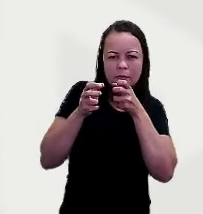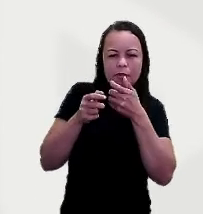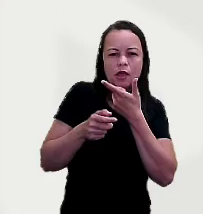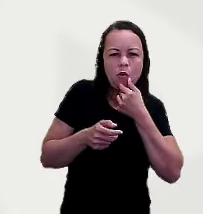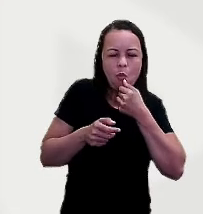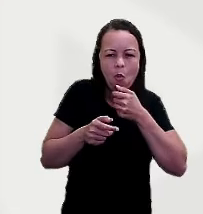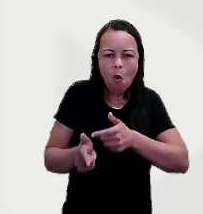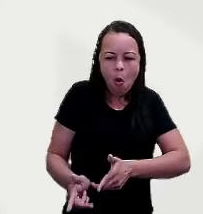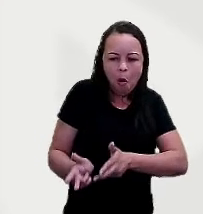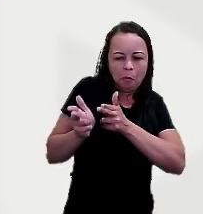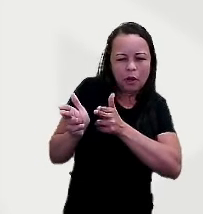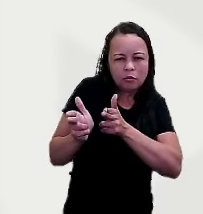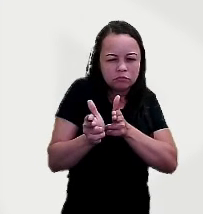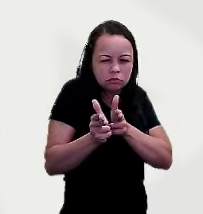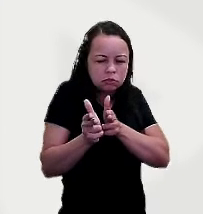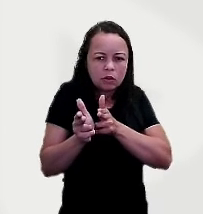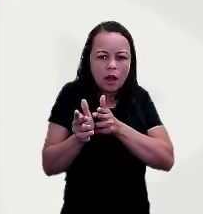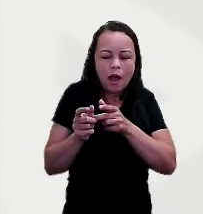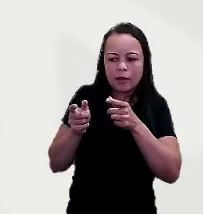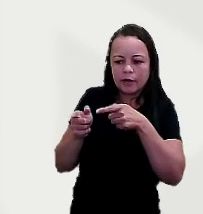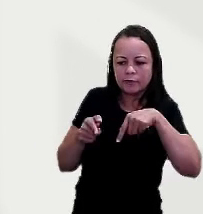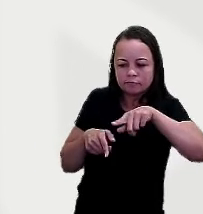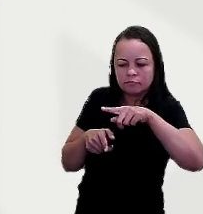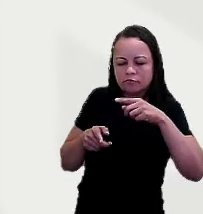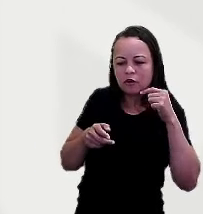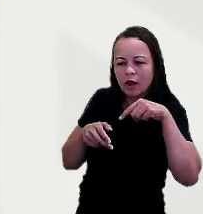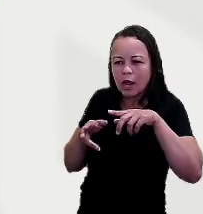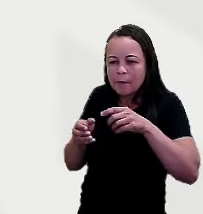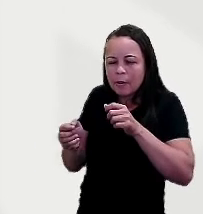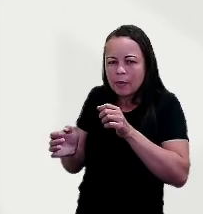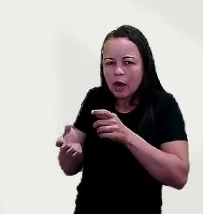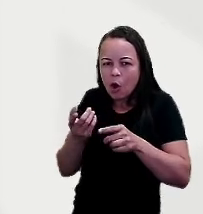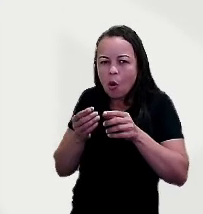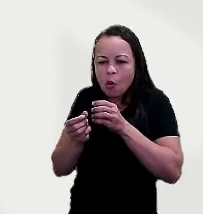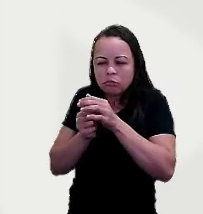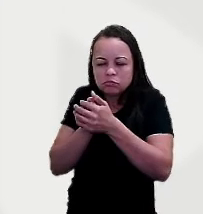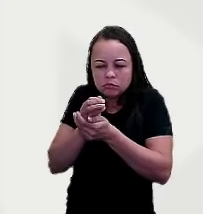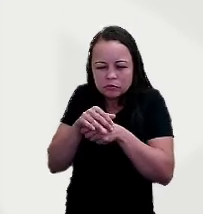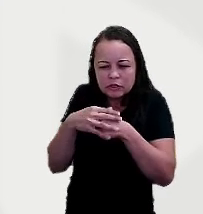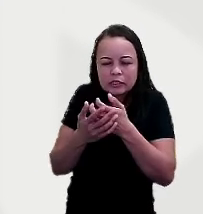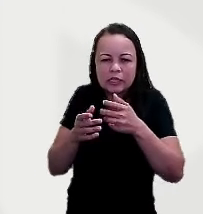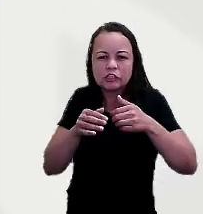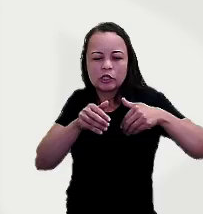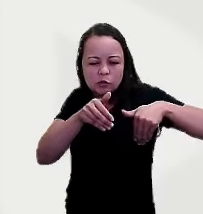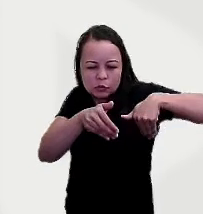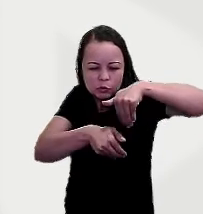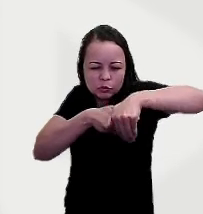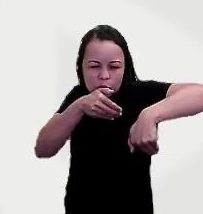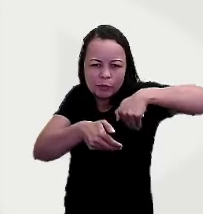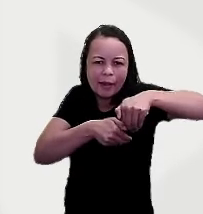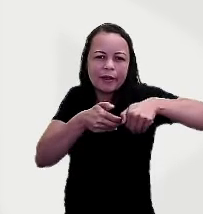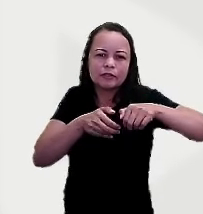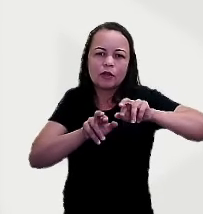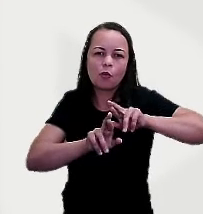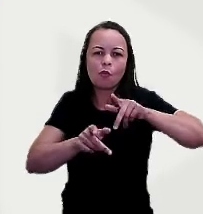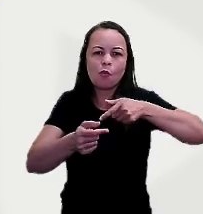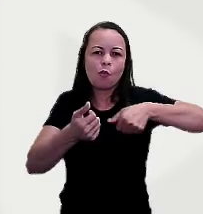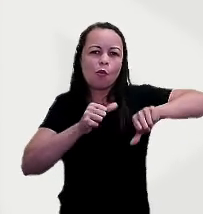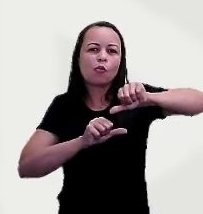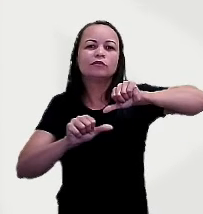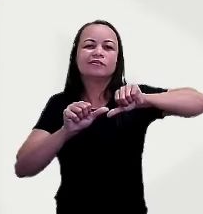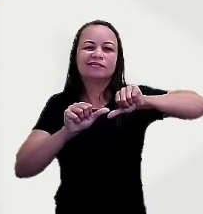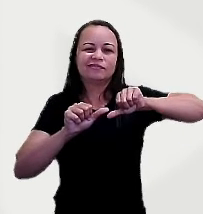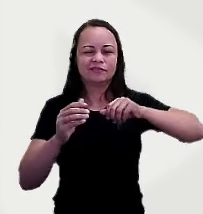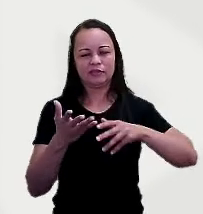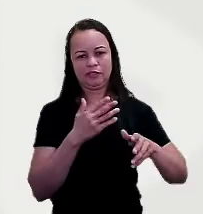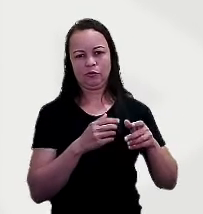o Curupira prepara armadilhas, deixando como rastro seus pés ao contrário, que